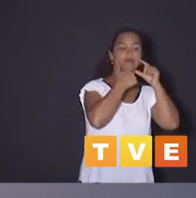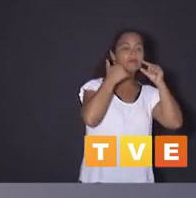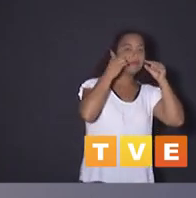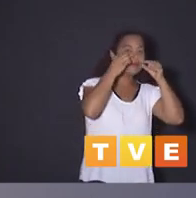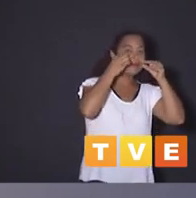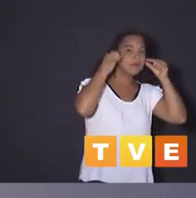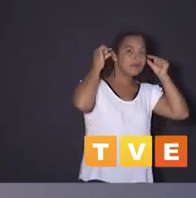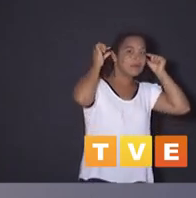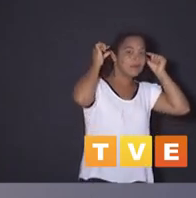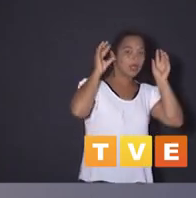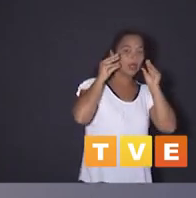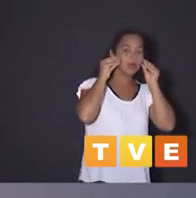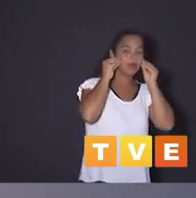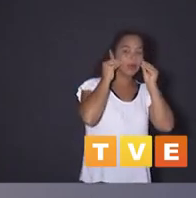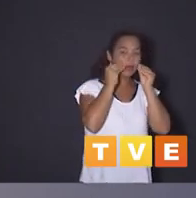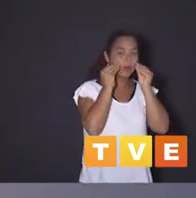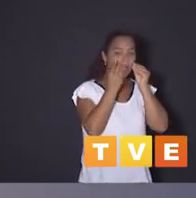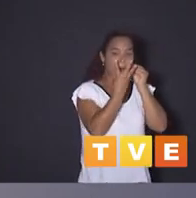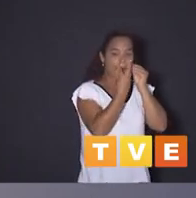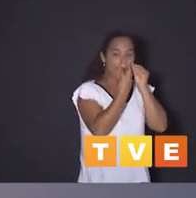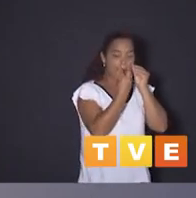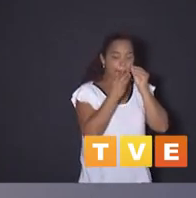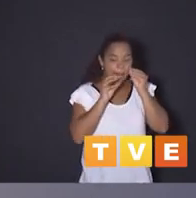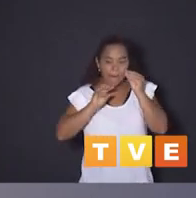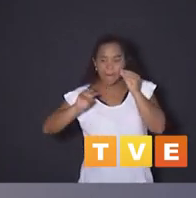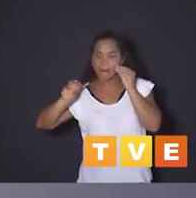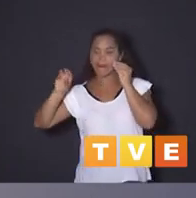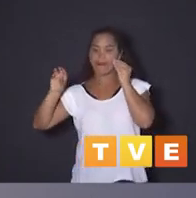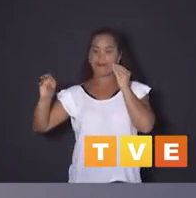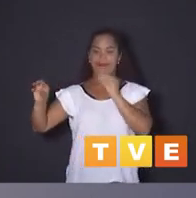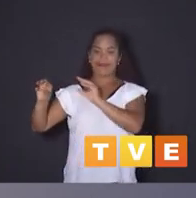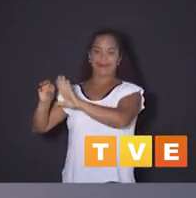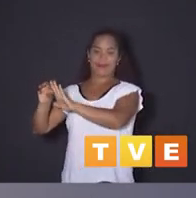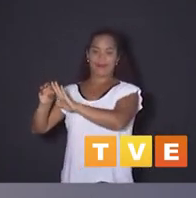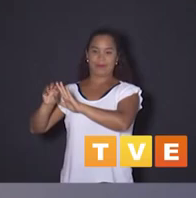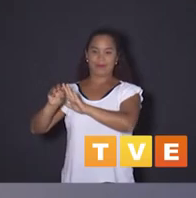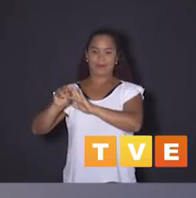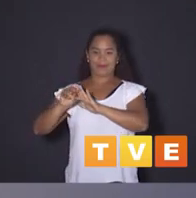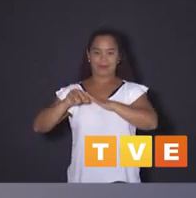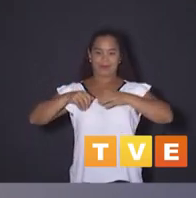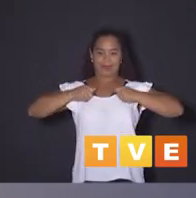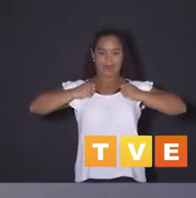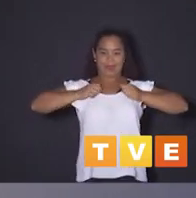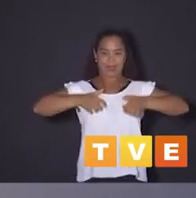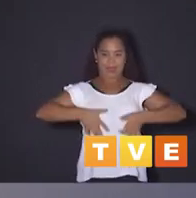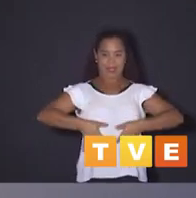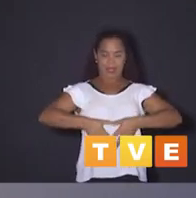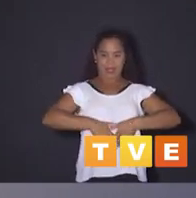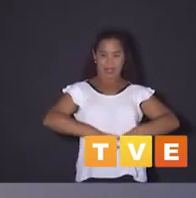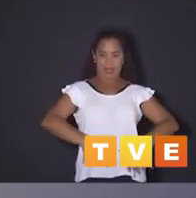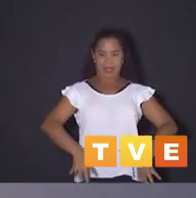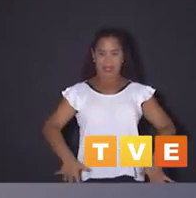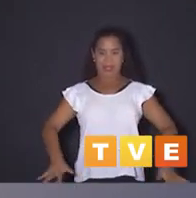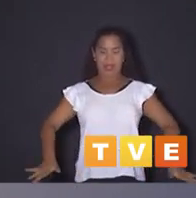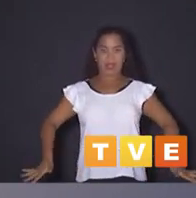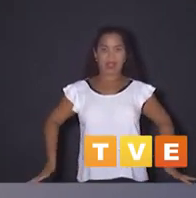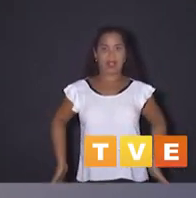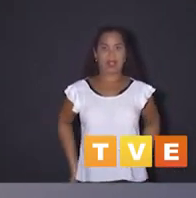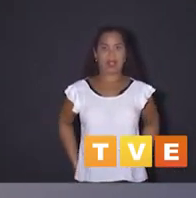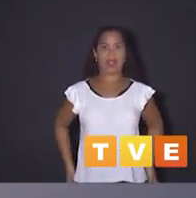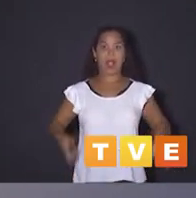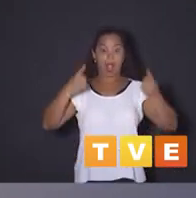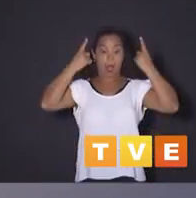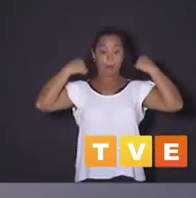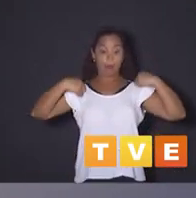colocando como acessório como elemento da cola decorativo feito em capim dourado vestido no corpo de uma mulher loira